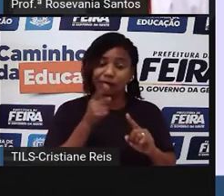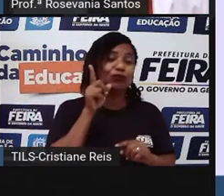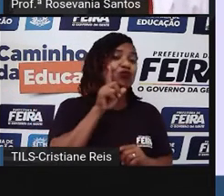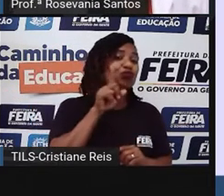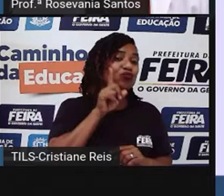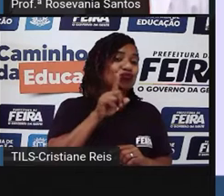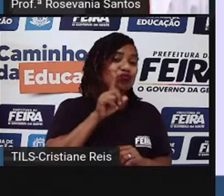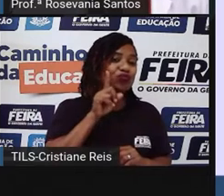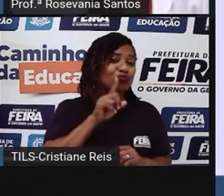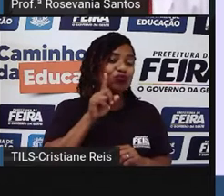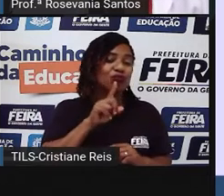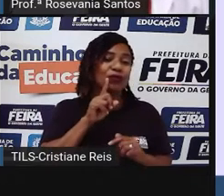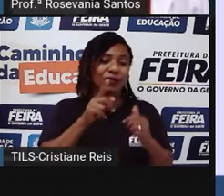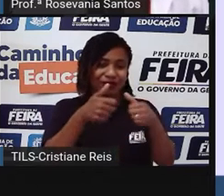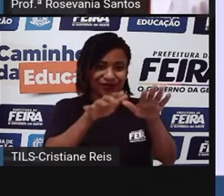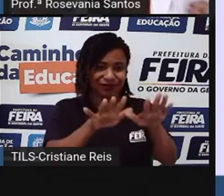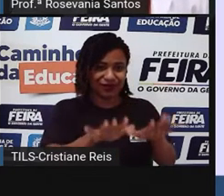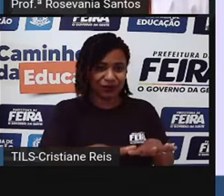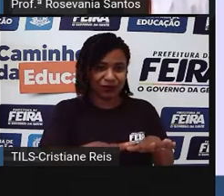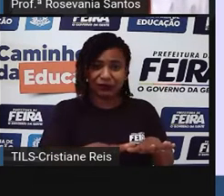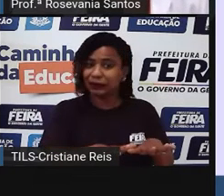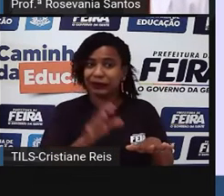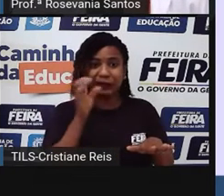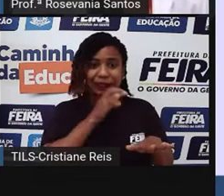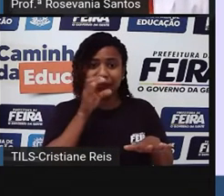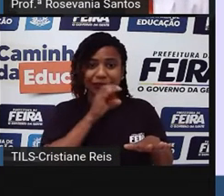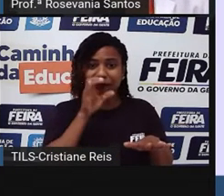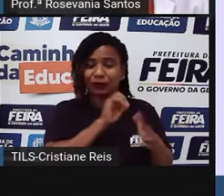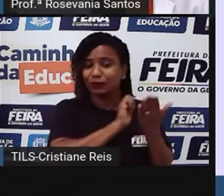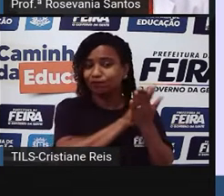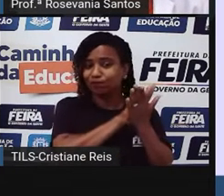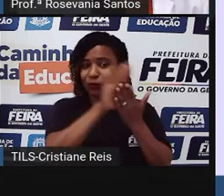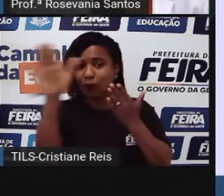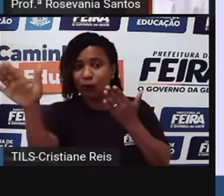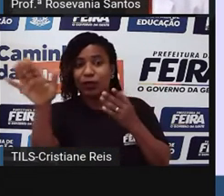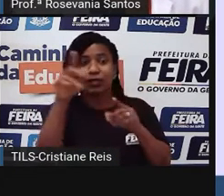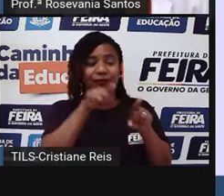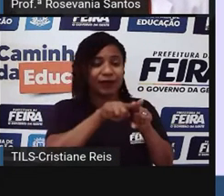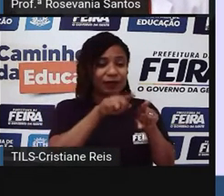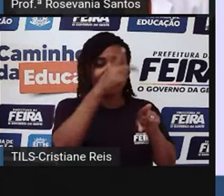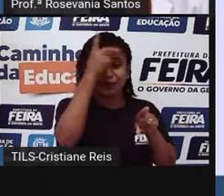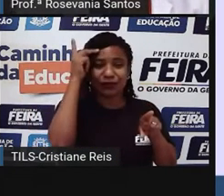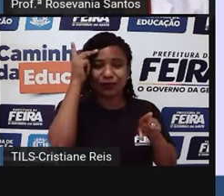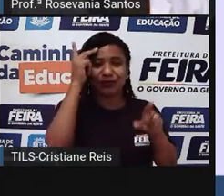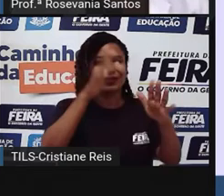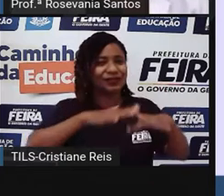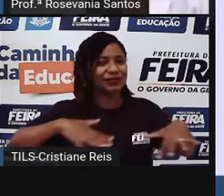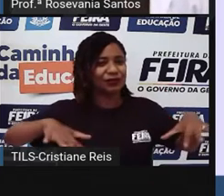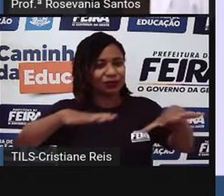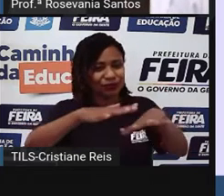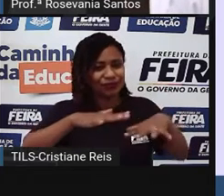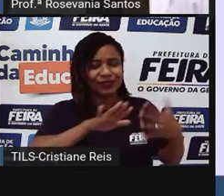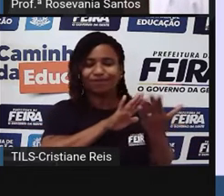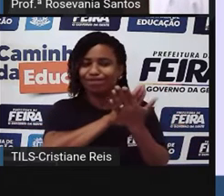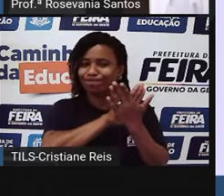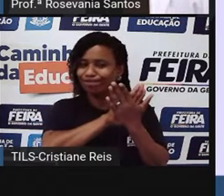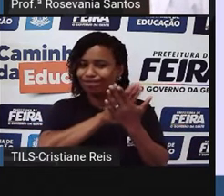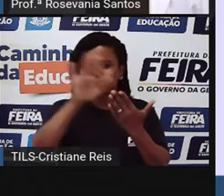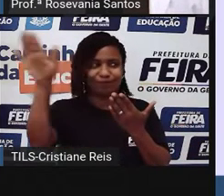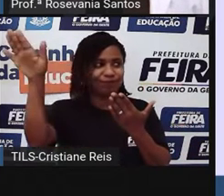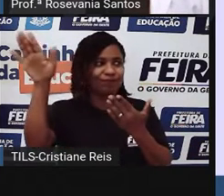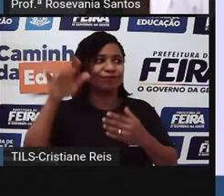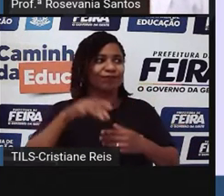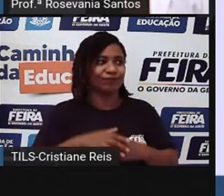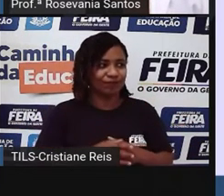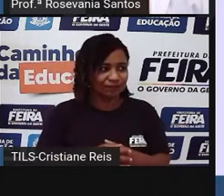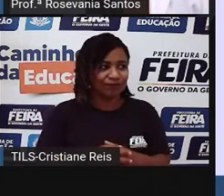povos nativos, né, os afegãos mesmo, tentando sair, fugindo dessas, né, desses conflitos políticos. Além